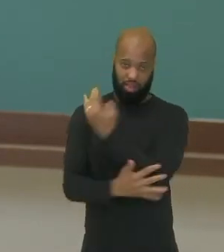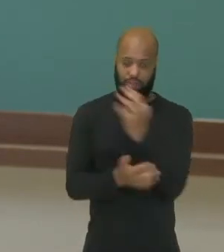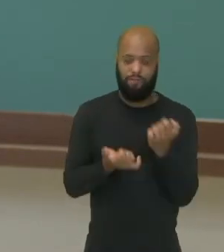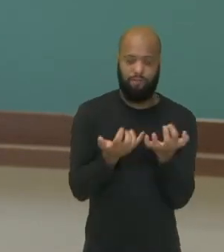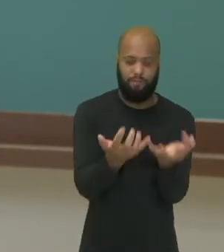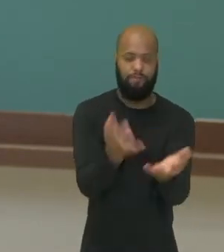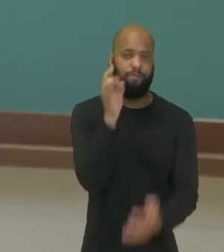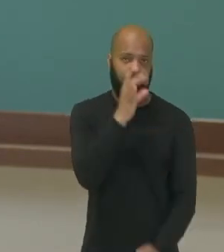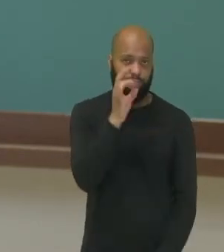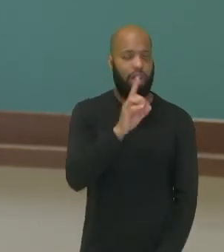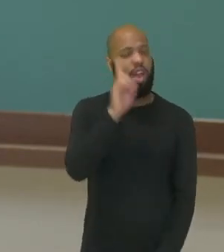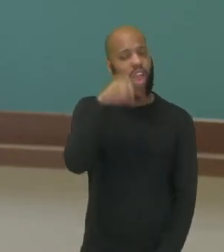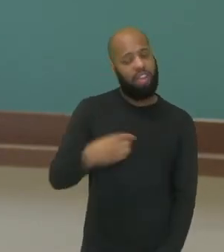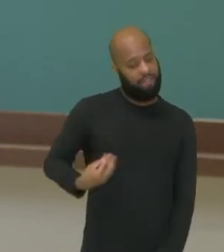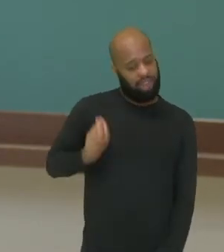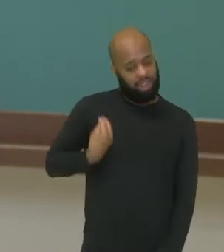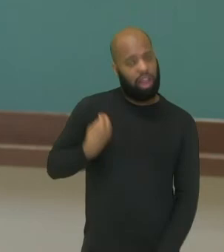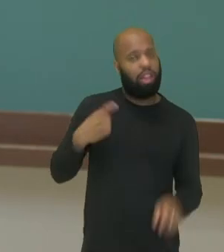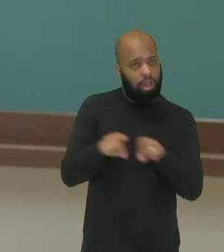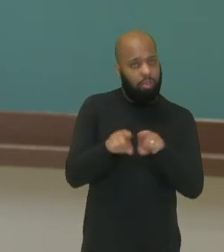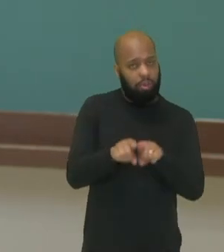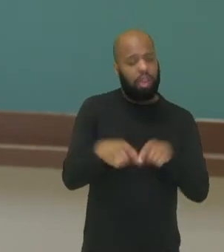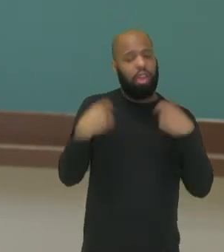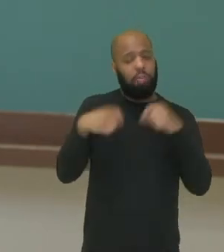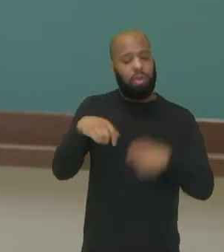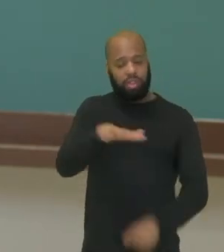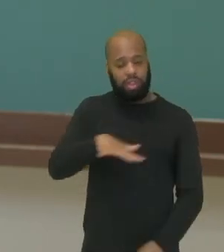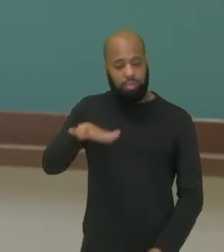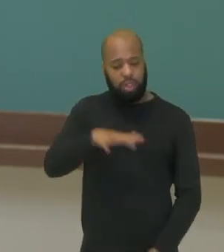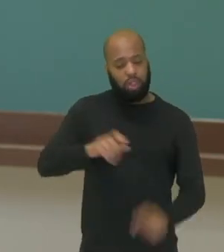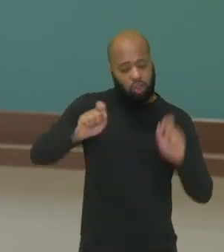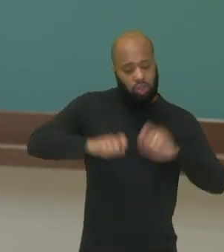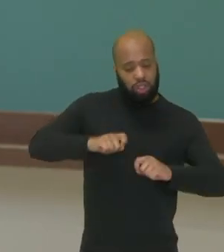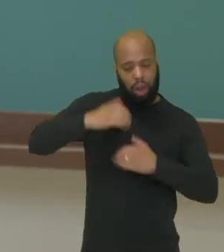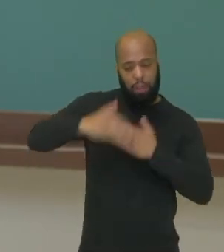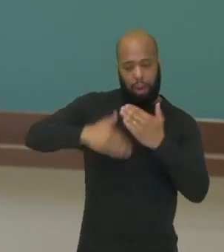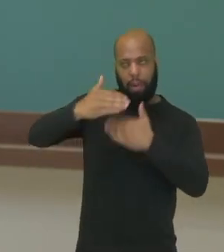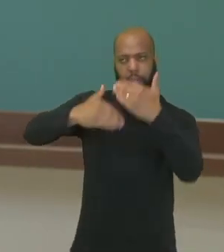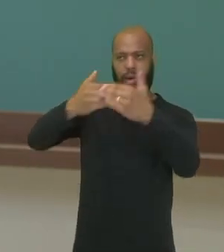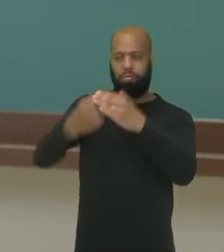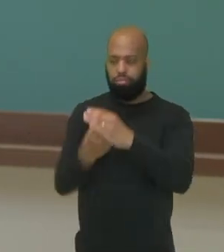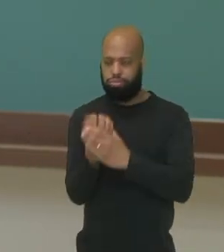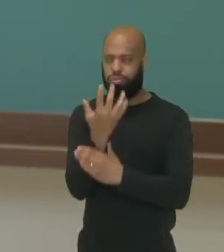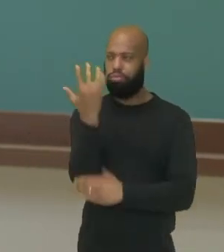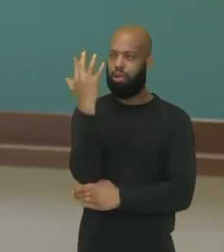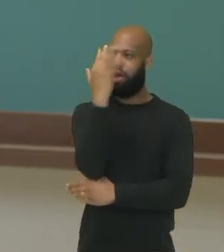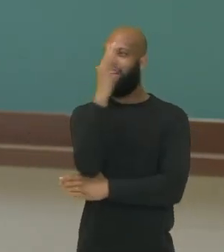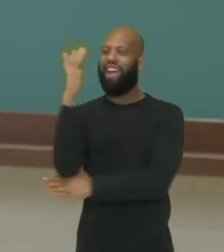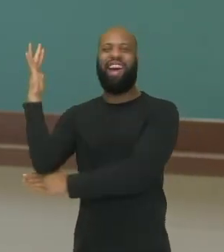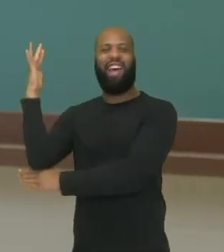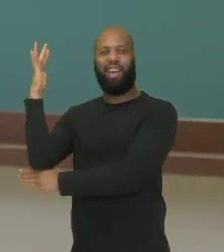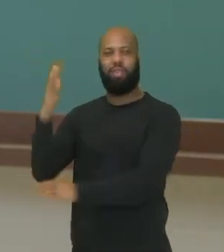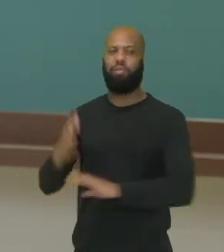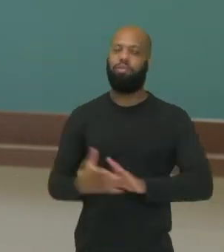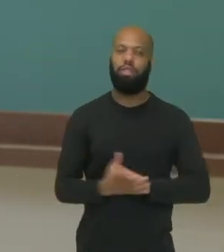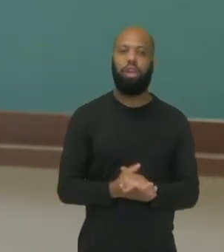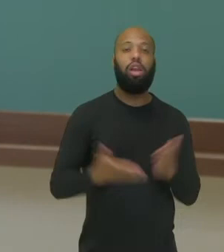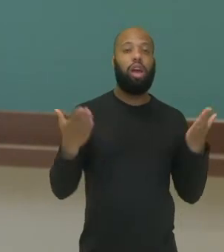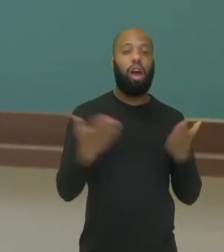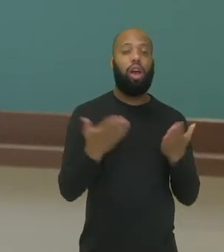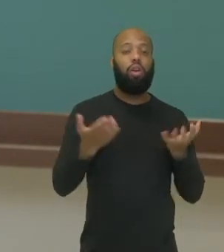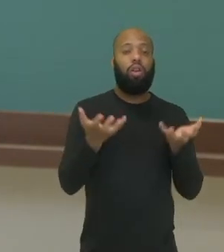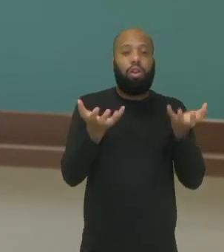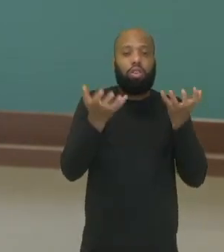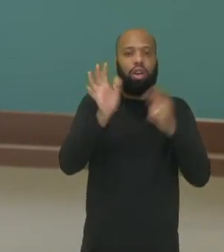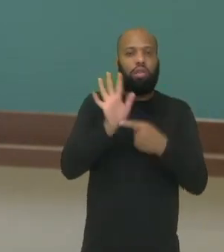precisa de um local propício, favorável, para que ela possa ali se desenvolver. Quero convidar você